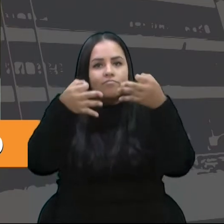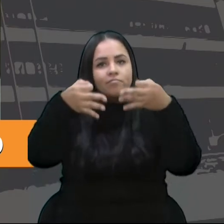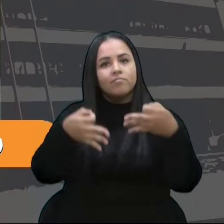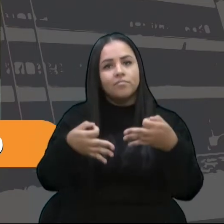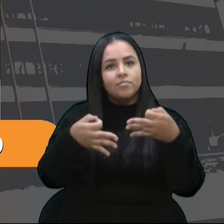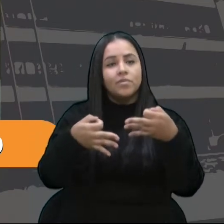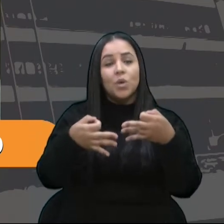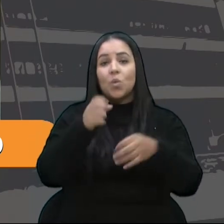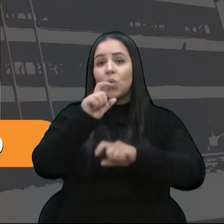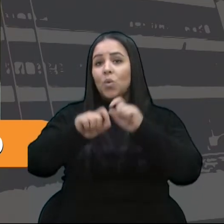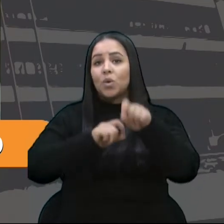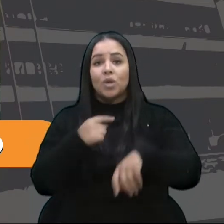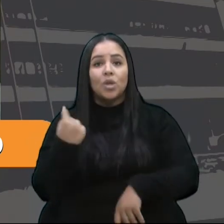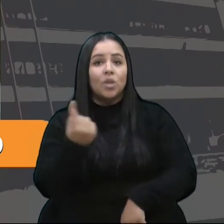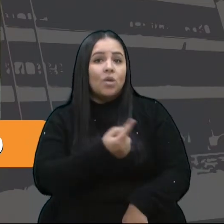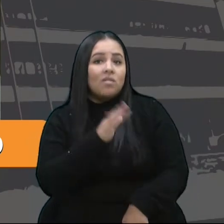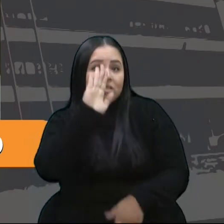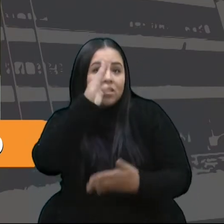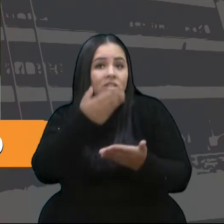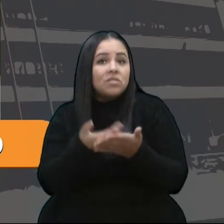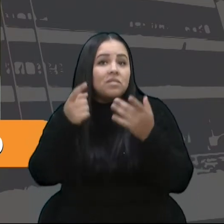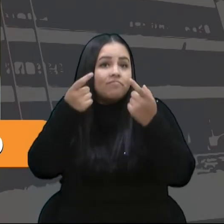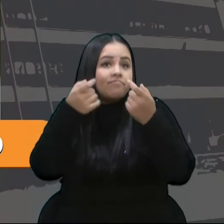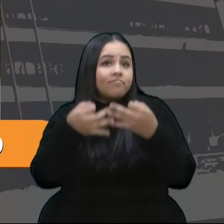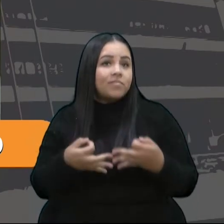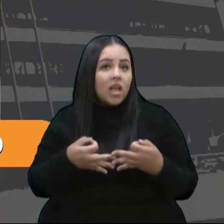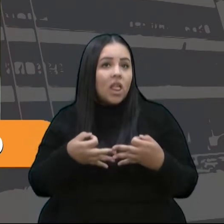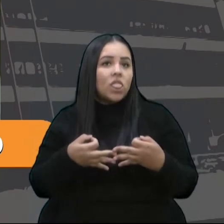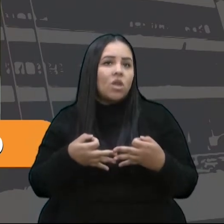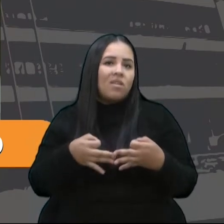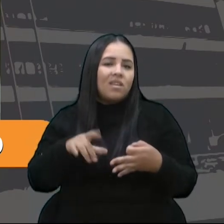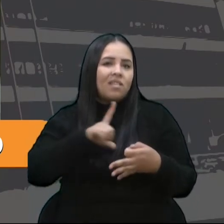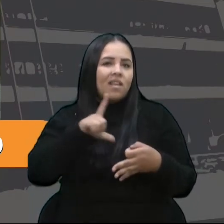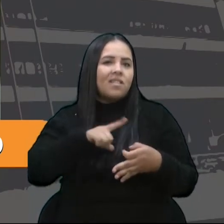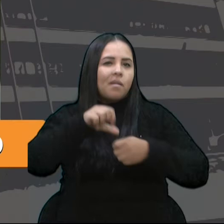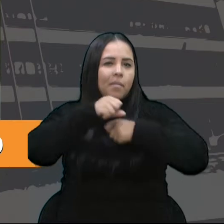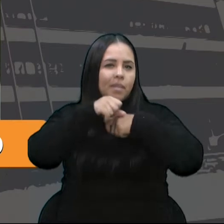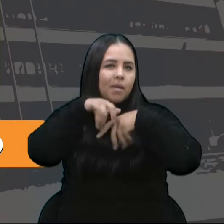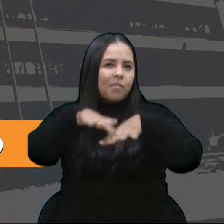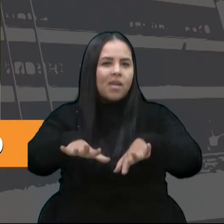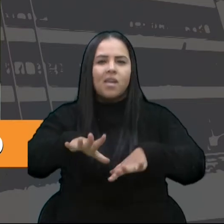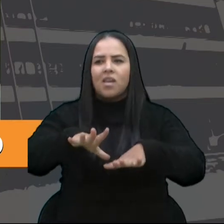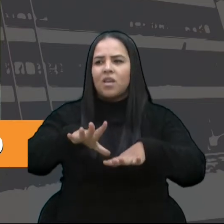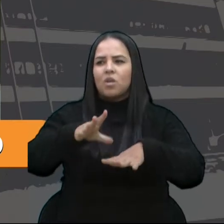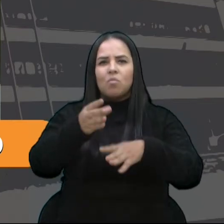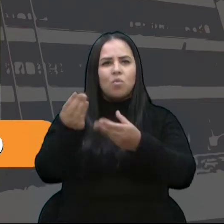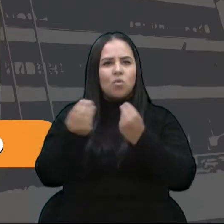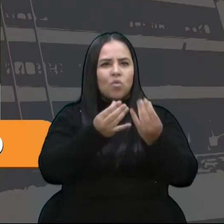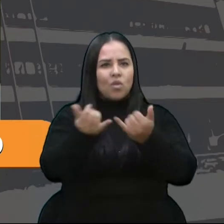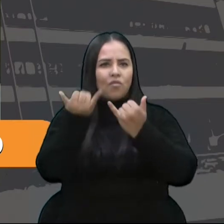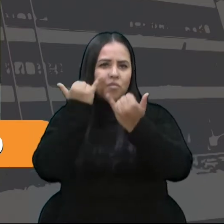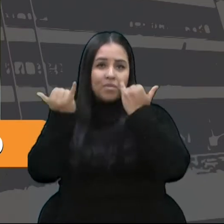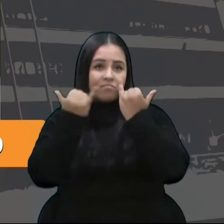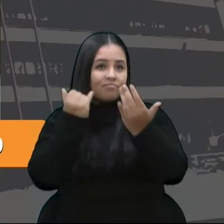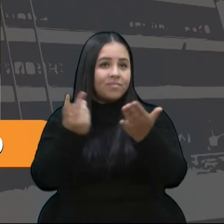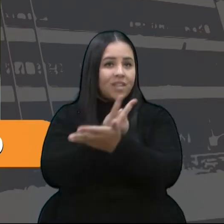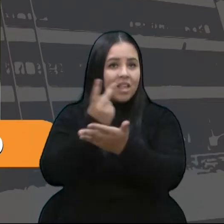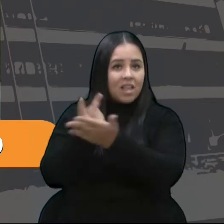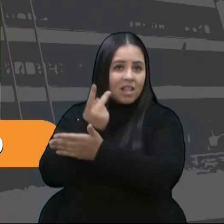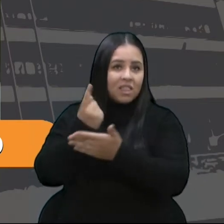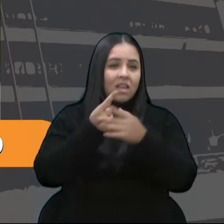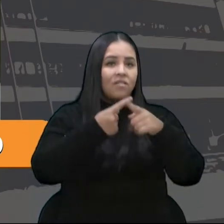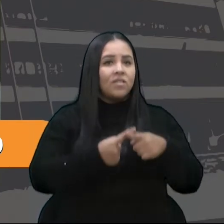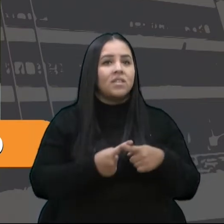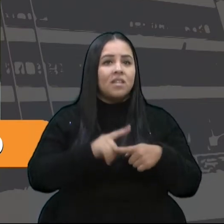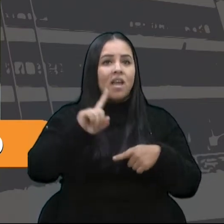ser certo, após tanto tempo nessa pandemia e com tantas informações, às vezes desencontradas, é que